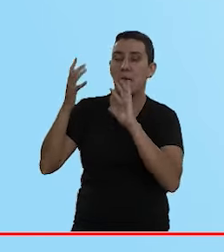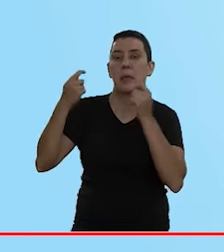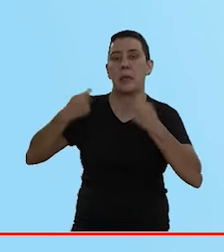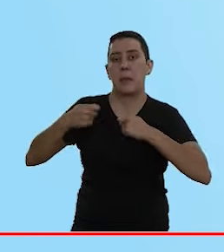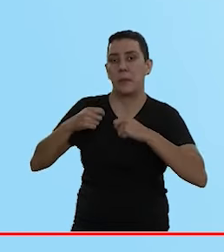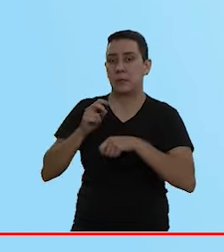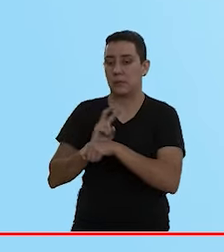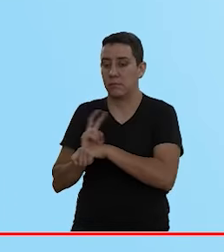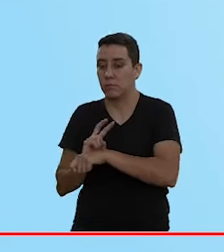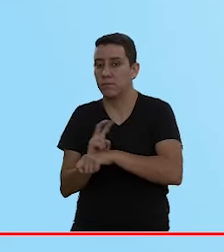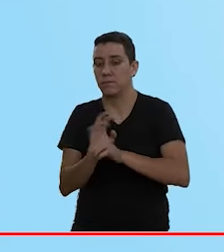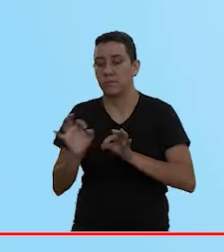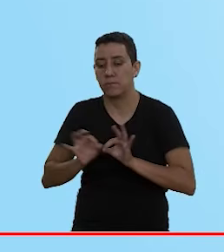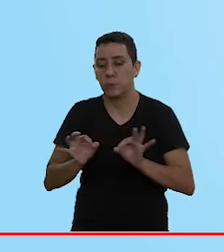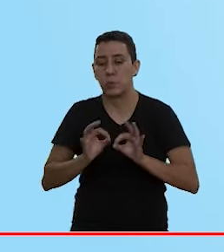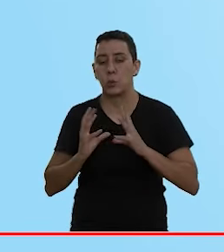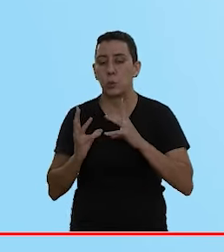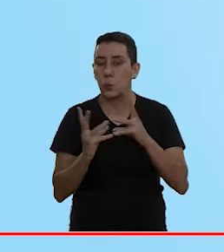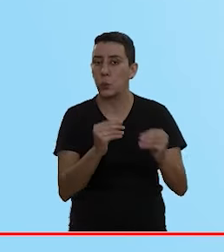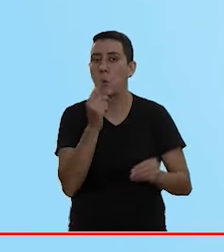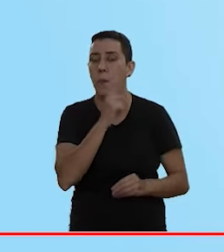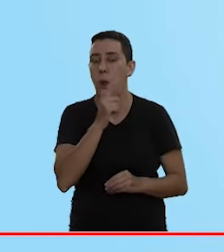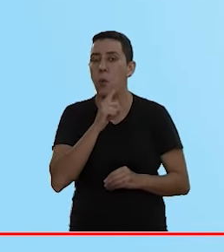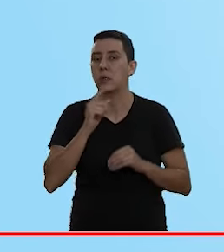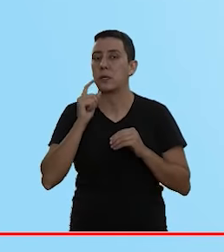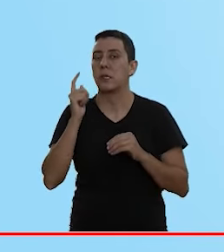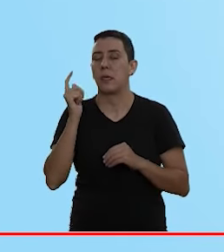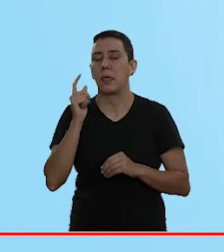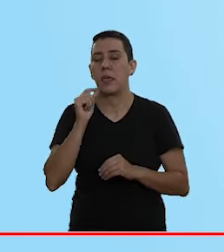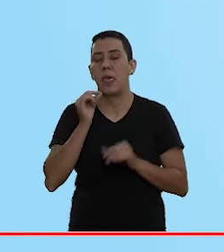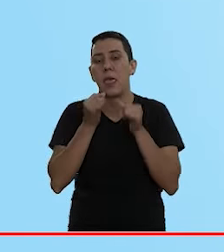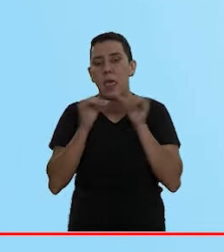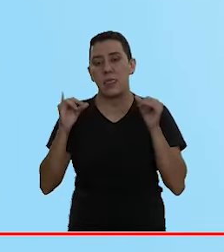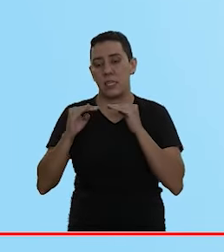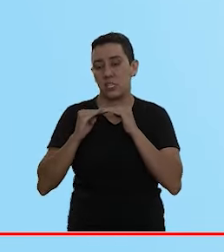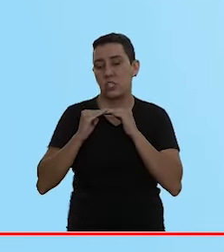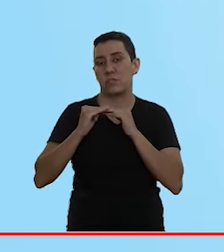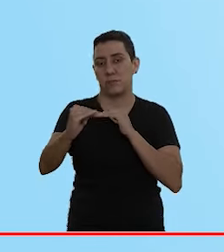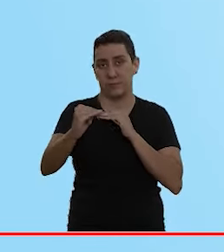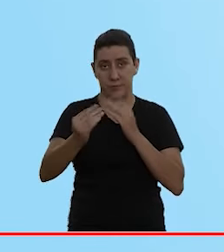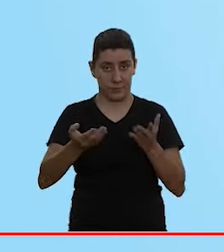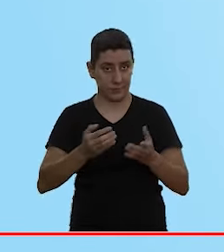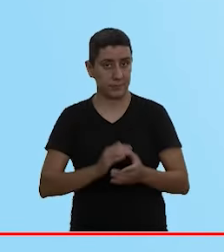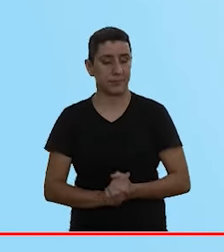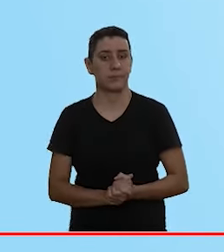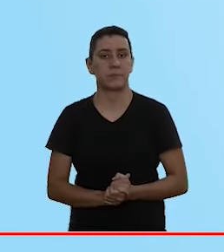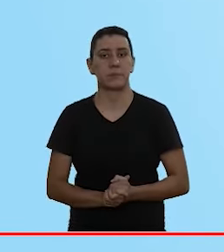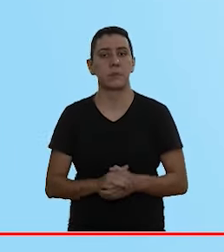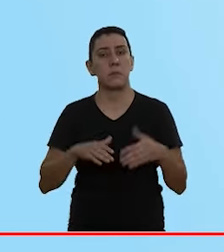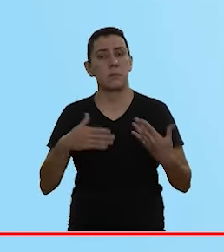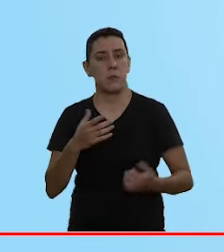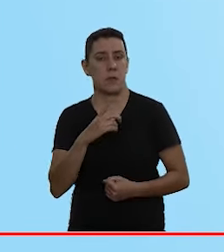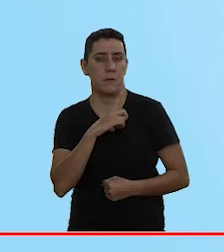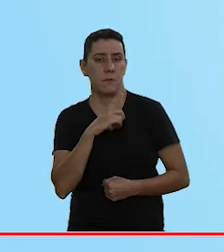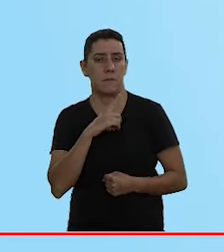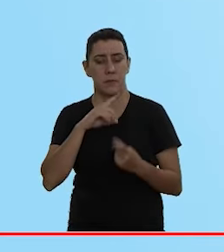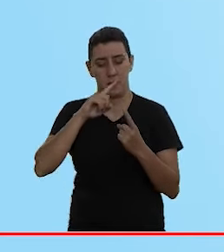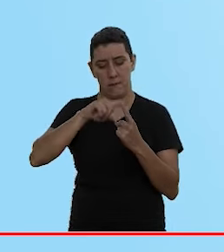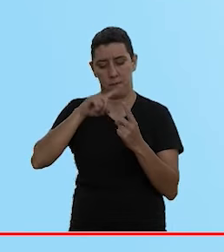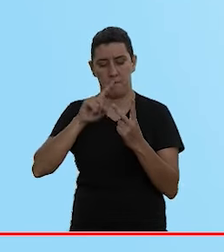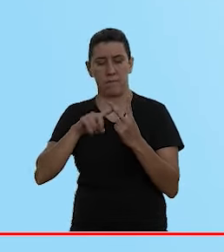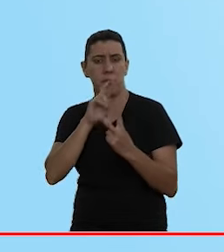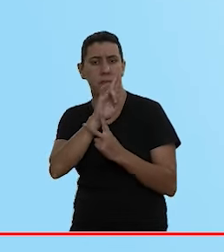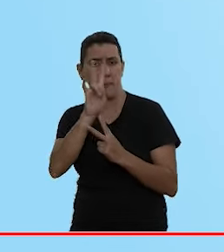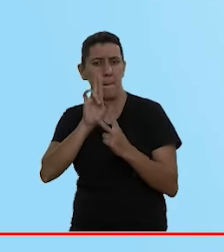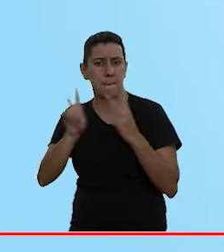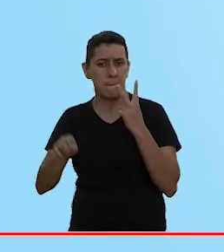Falando um pouco aqui sobre uma comparação rápida, né, entre inversores centrais e inversores string, temos